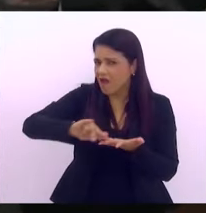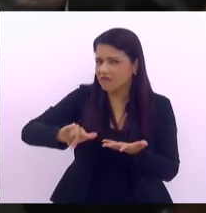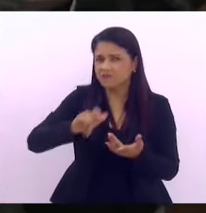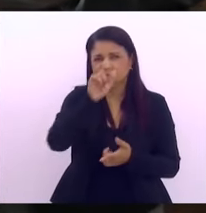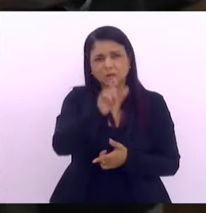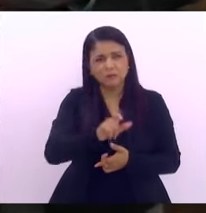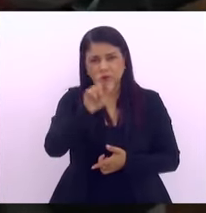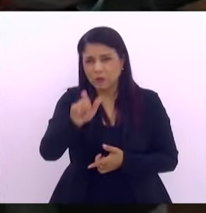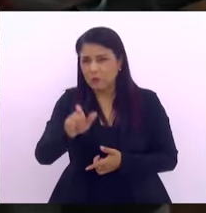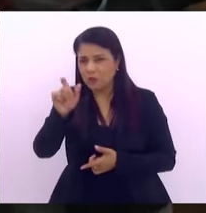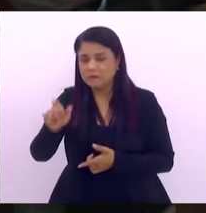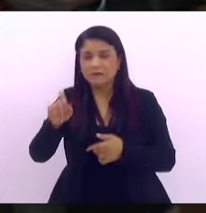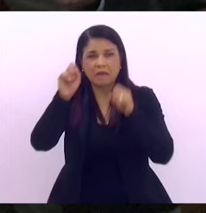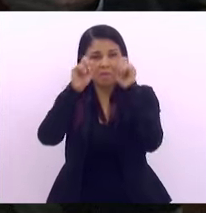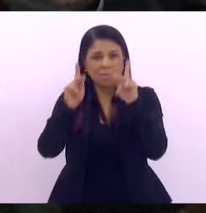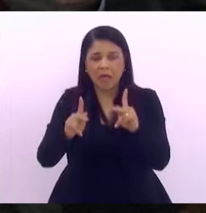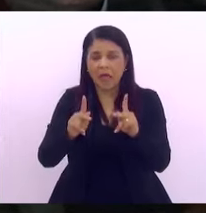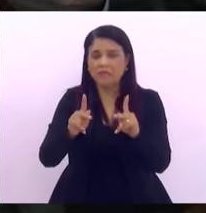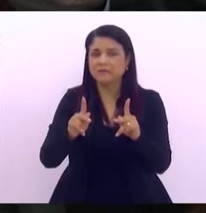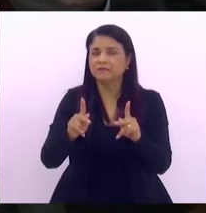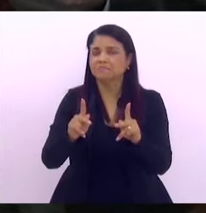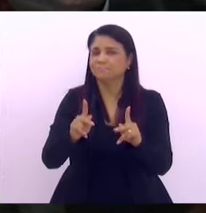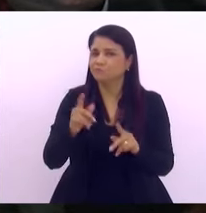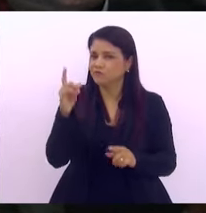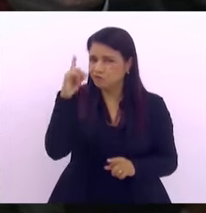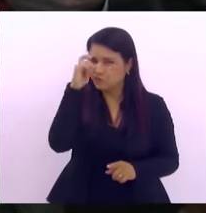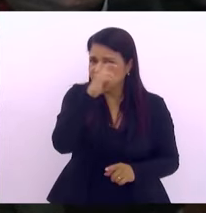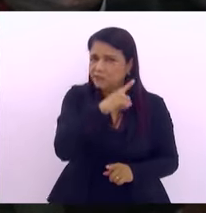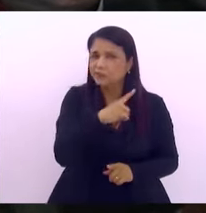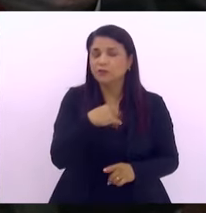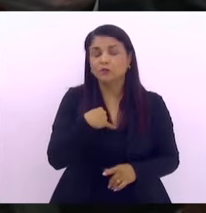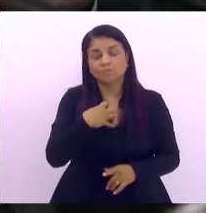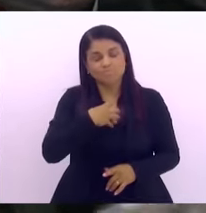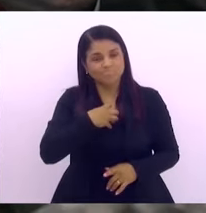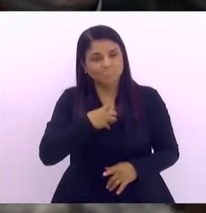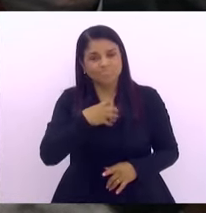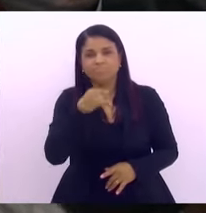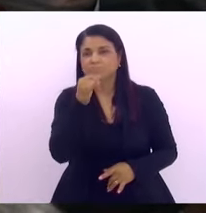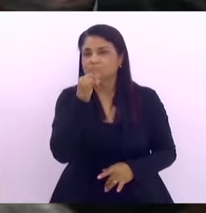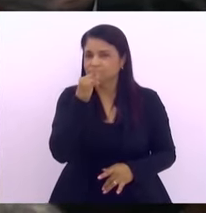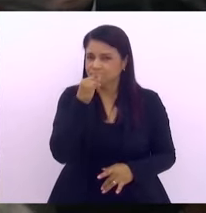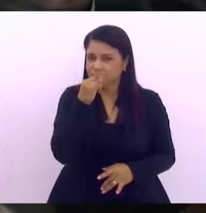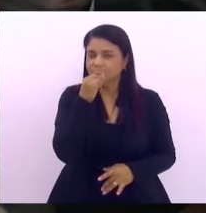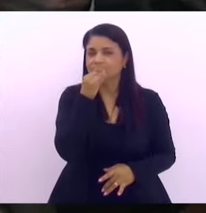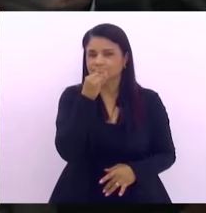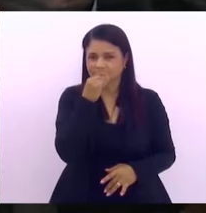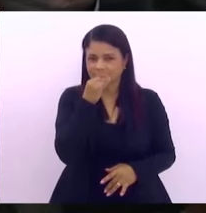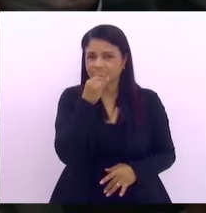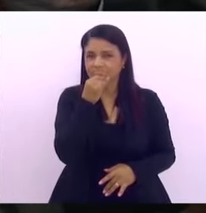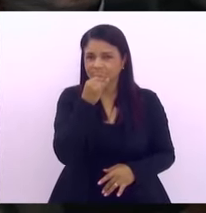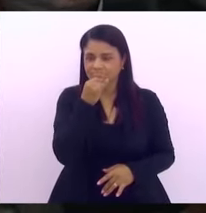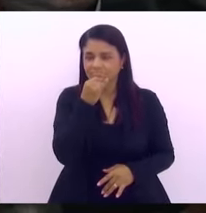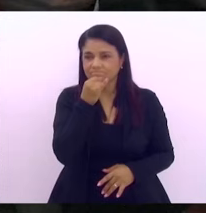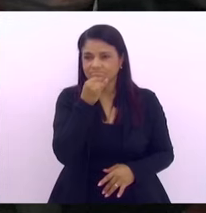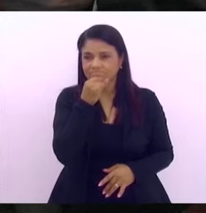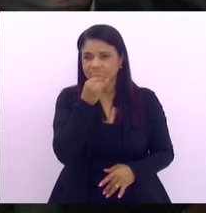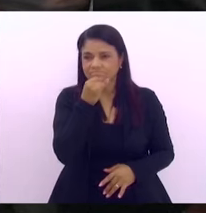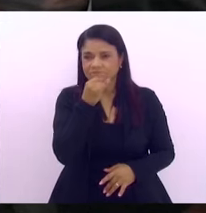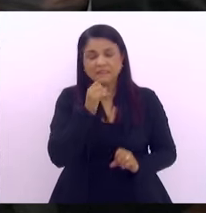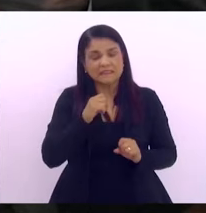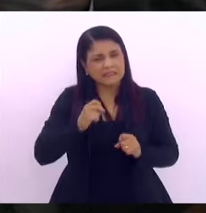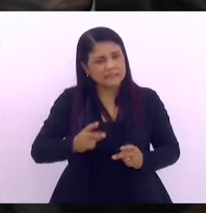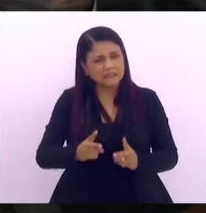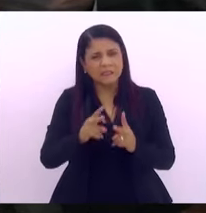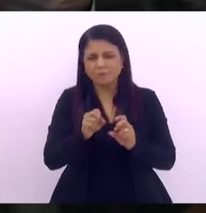cada vez mais distante. Isso me entristece muito. Eu sempre